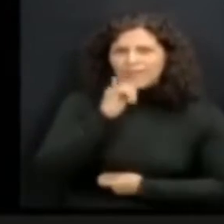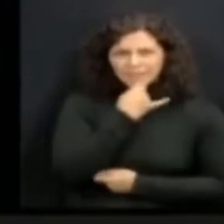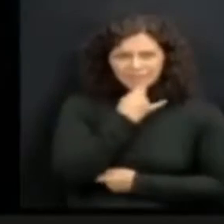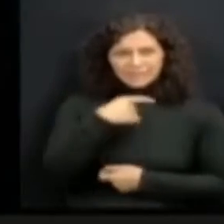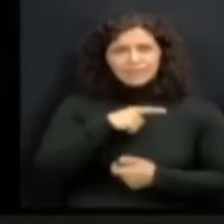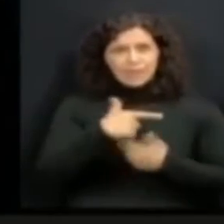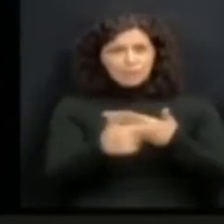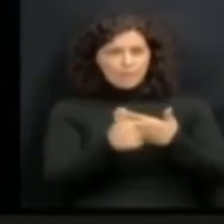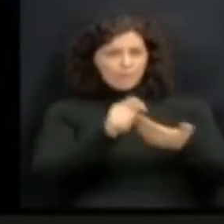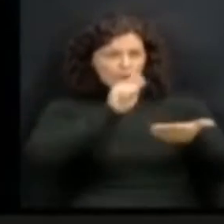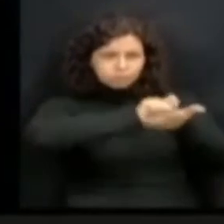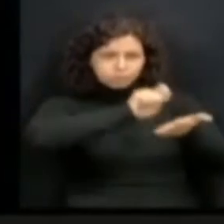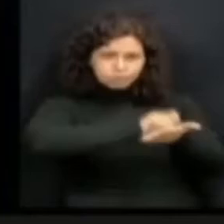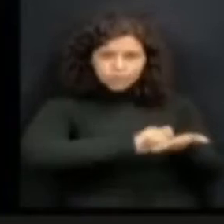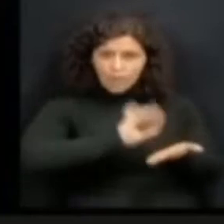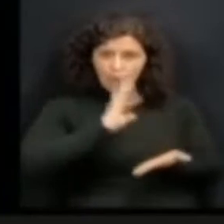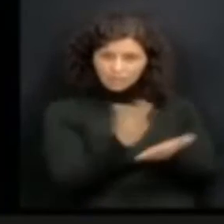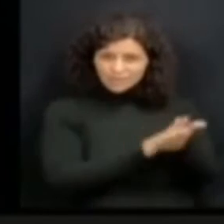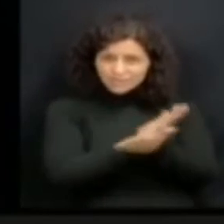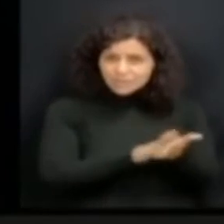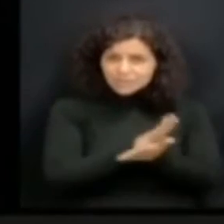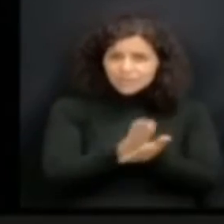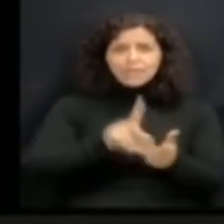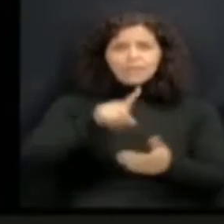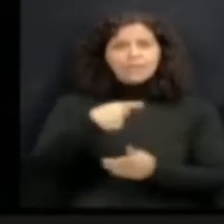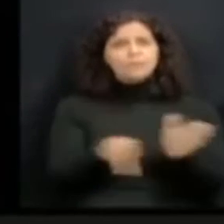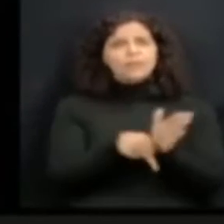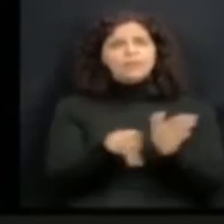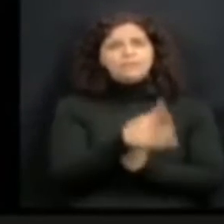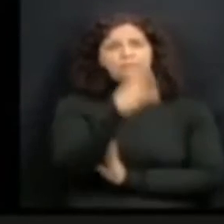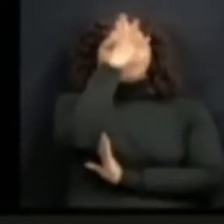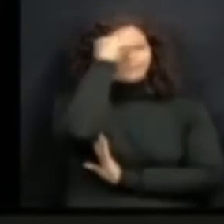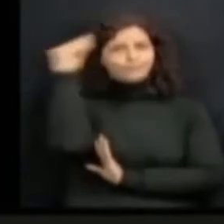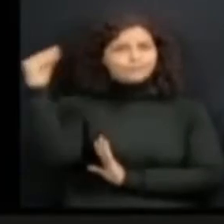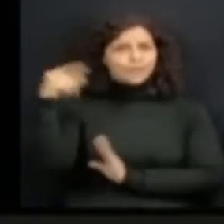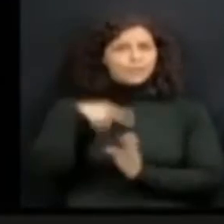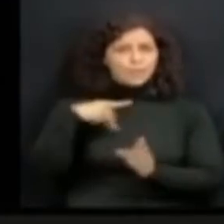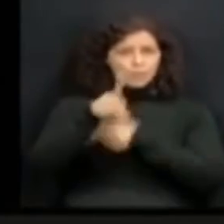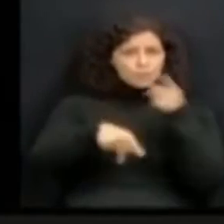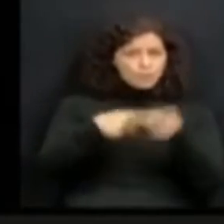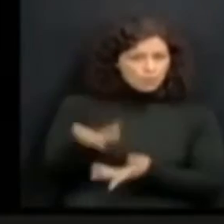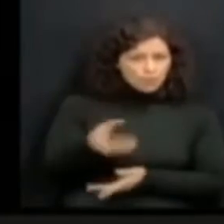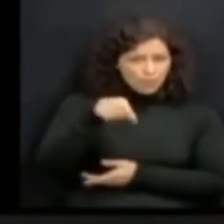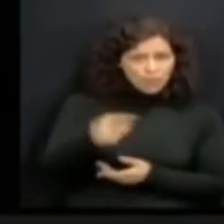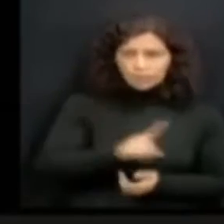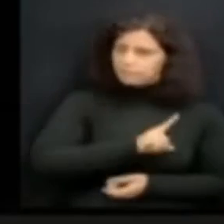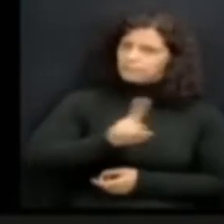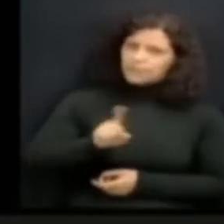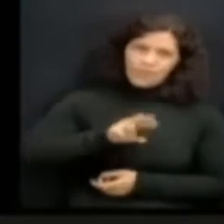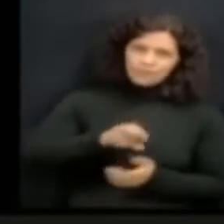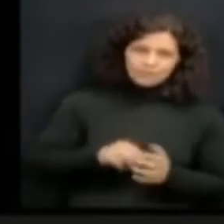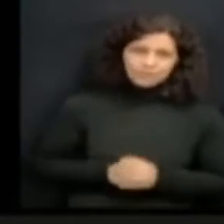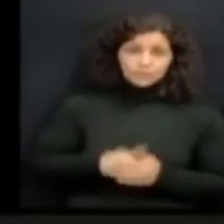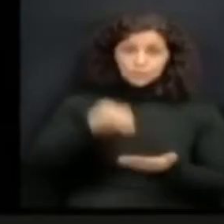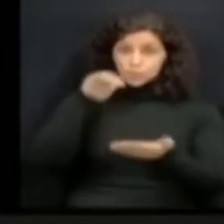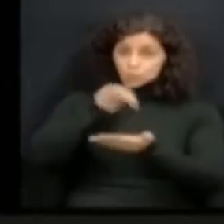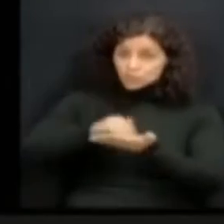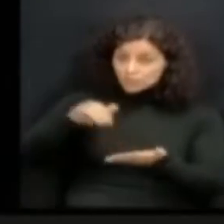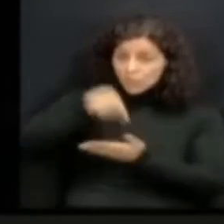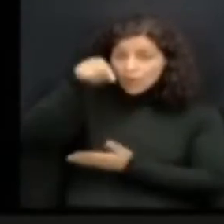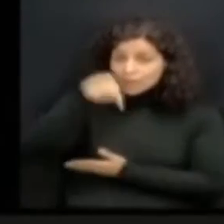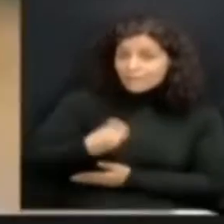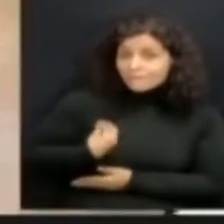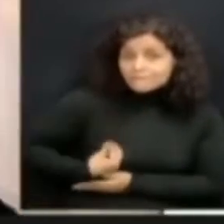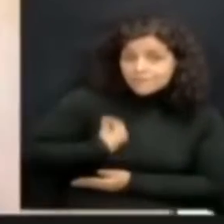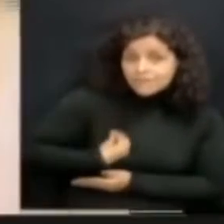papel, não seja acontecida e depois seja esquecida pelo povo. Não pode ser isso. O secretário esteve